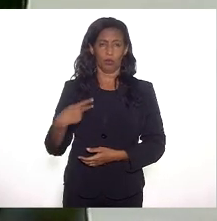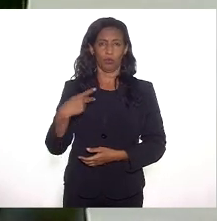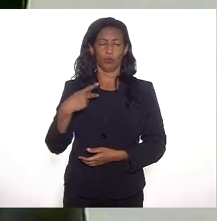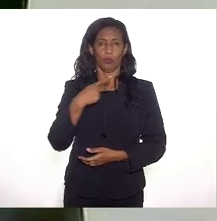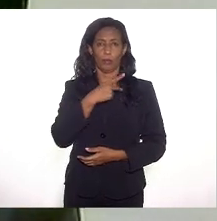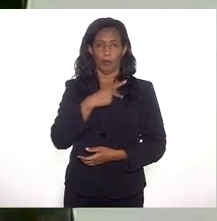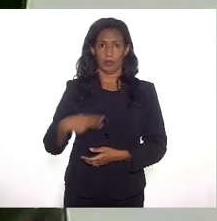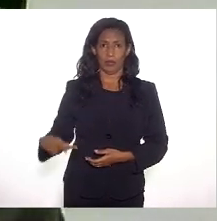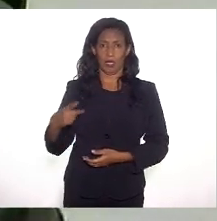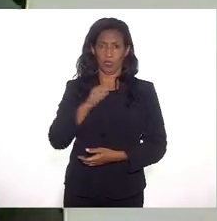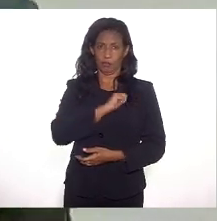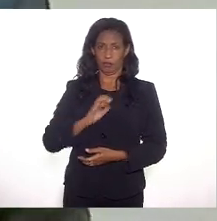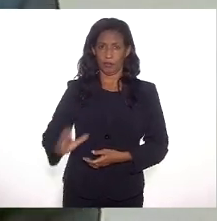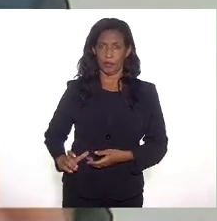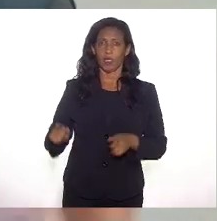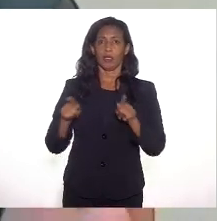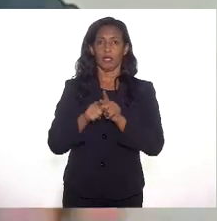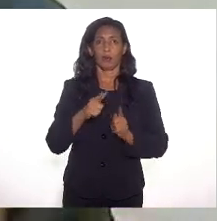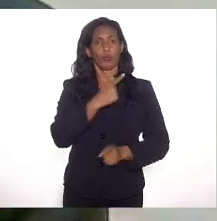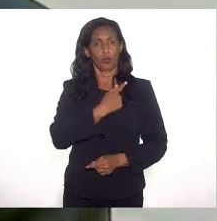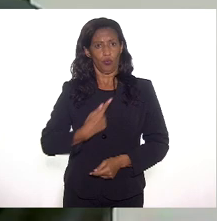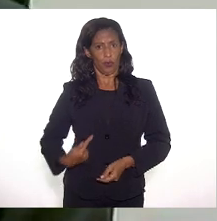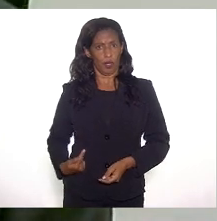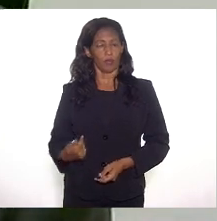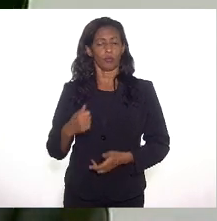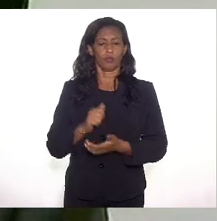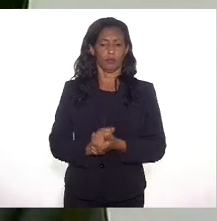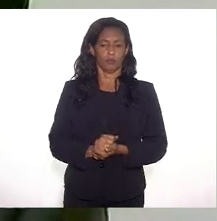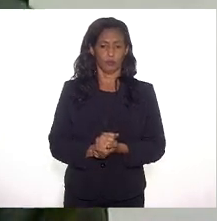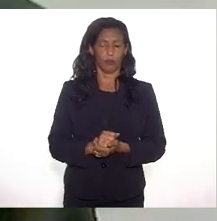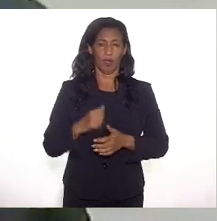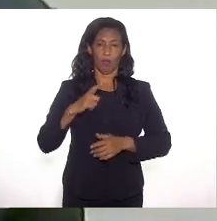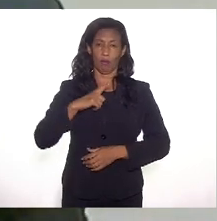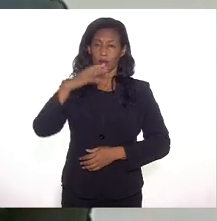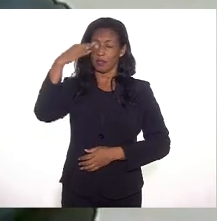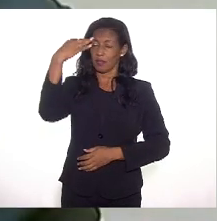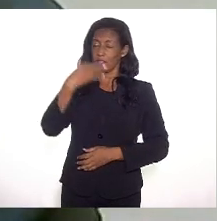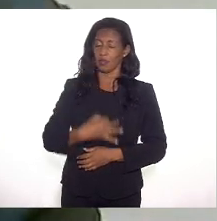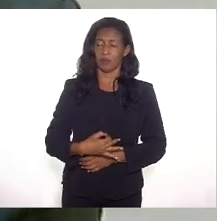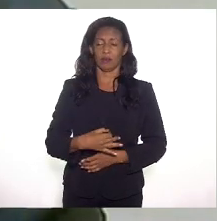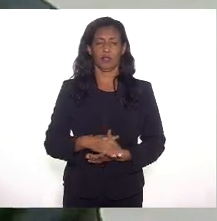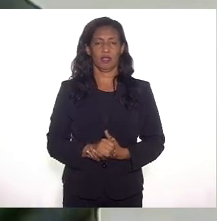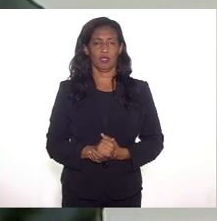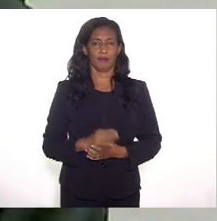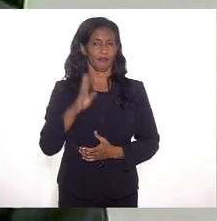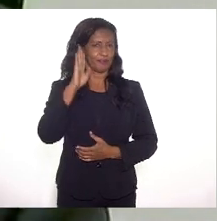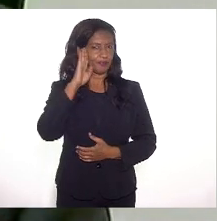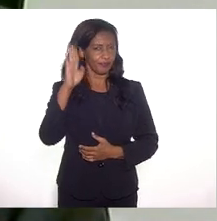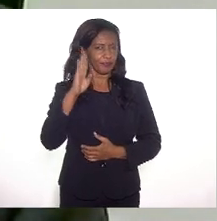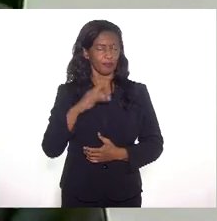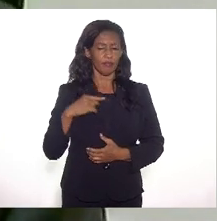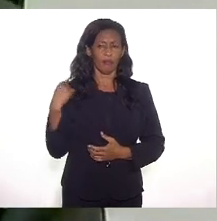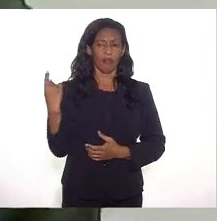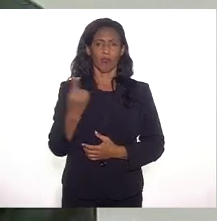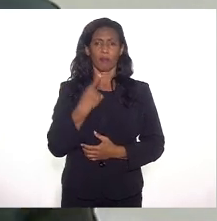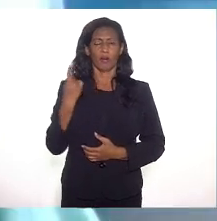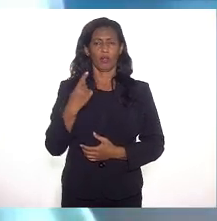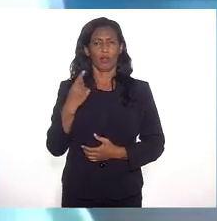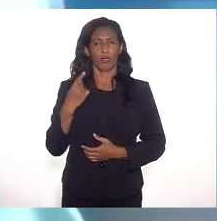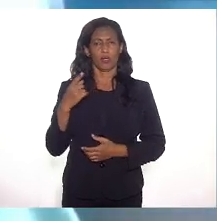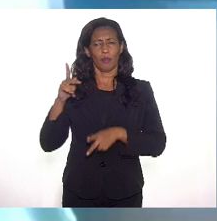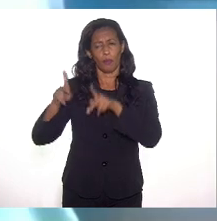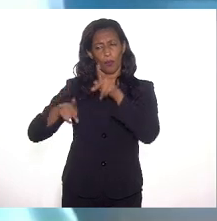nosso presidente André Ceciliano, que eu tenho certeza fundamental para a nossa população fluminense.